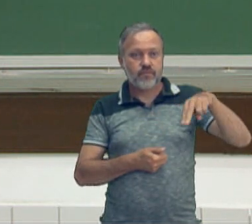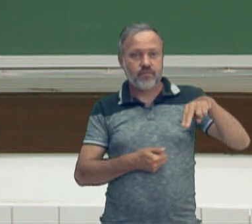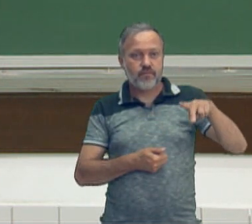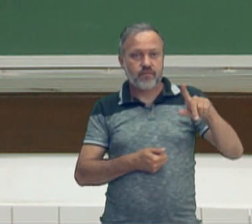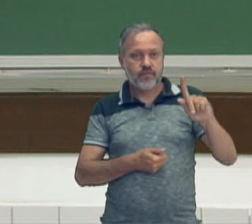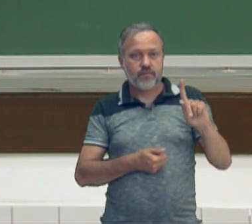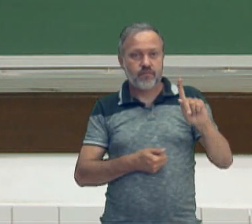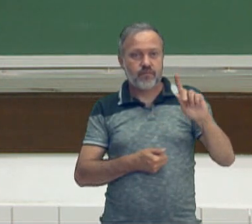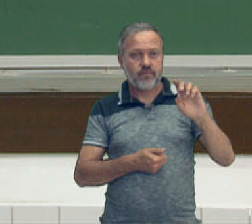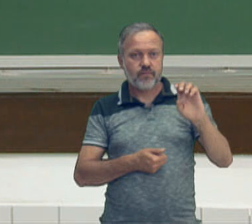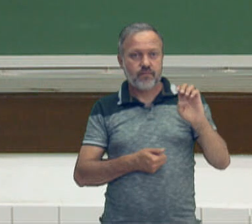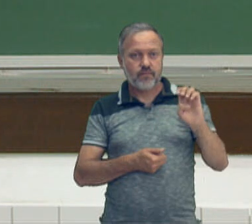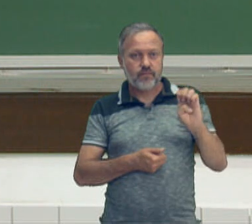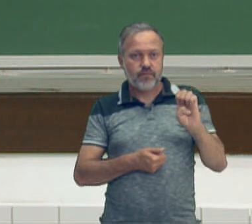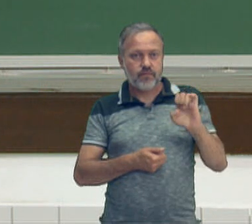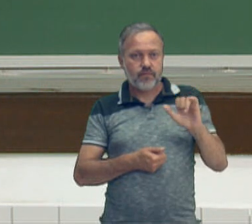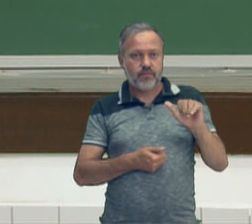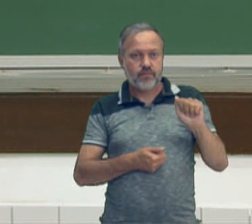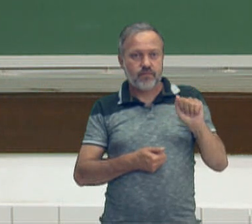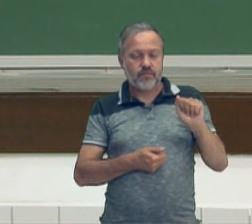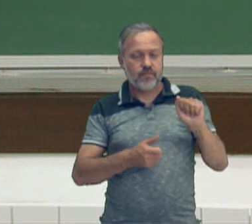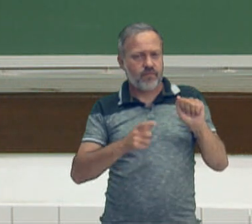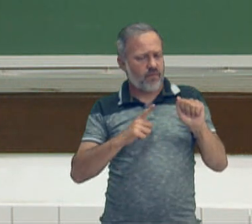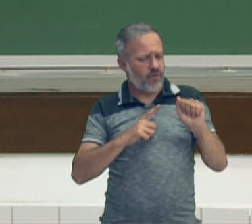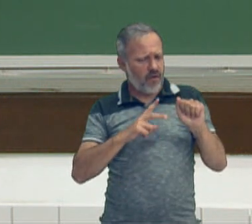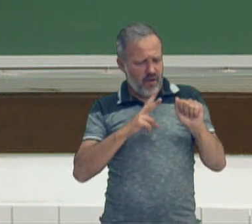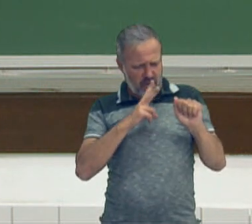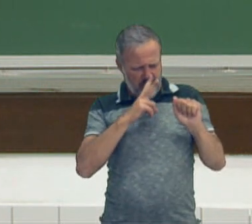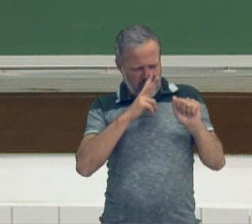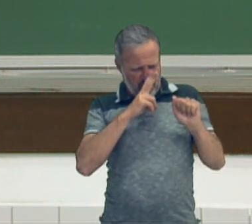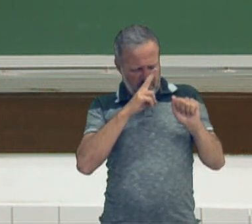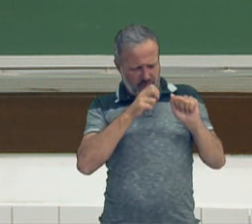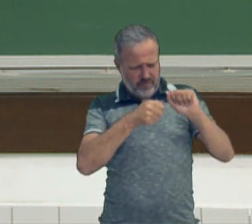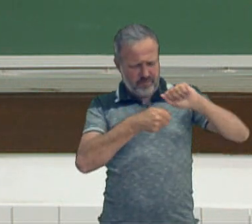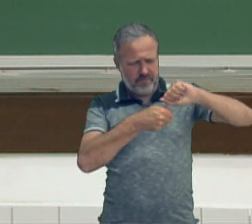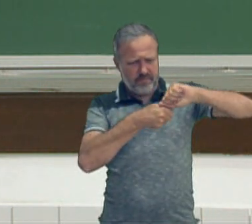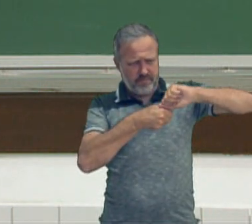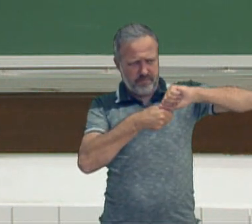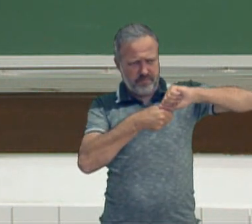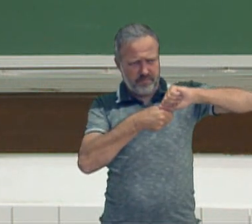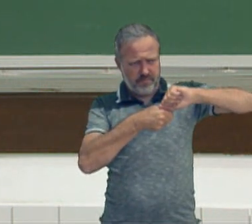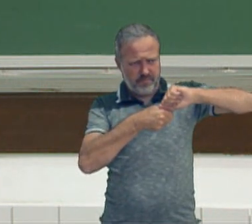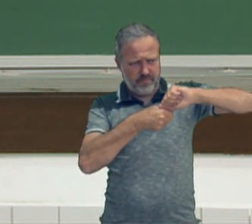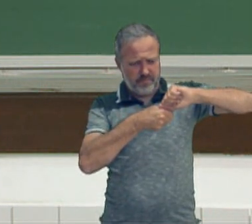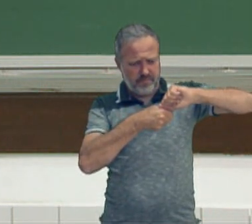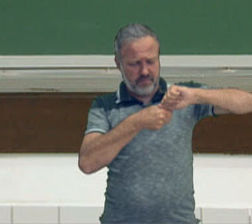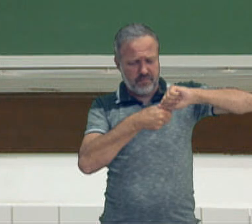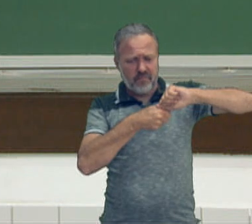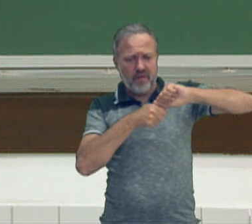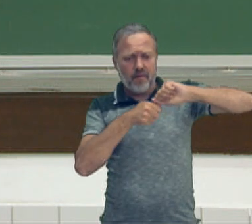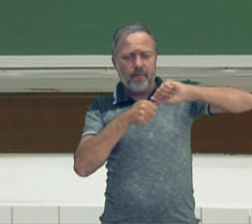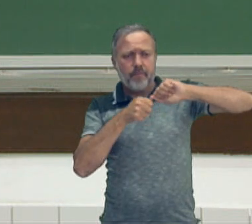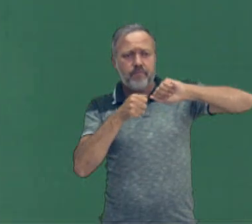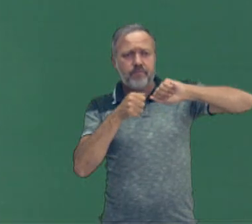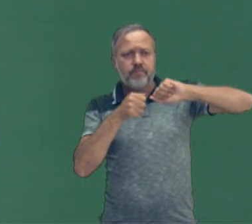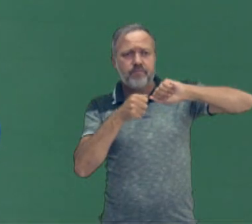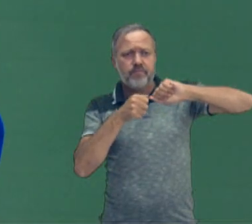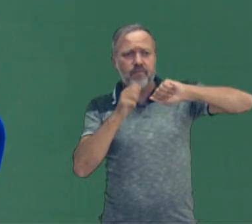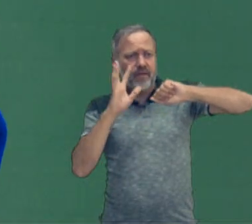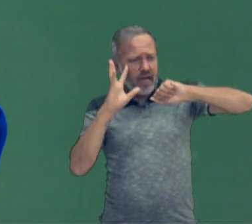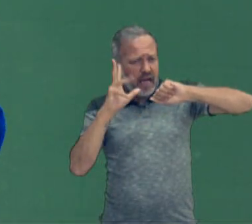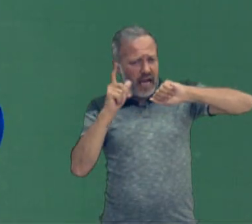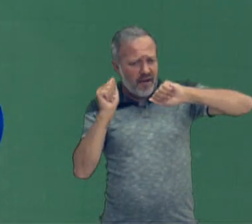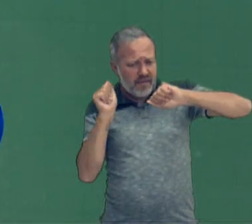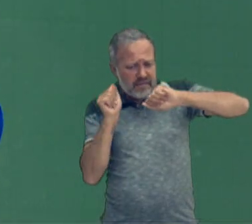continentes, uma força fez com que eles se separassem. Isso é uma chamada de teoria da deriva continental, Alfred